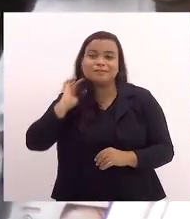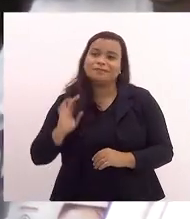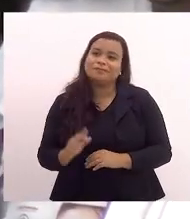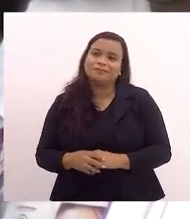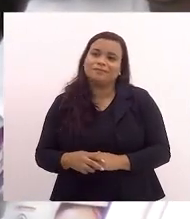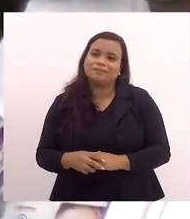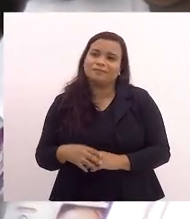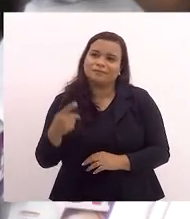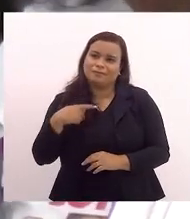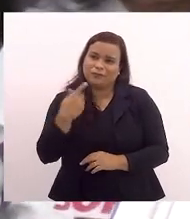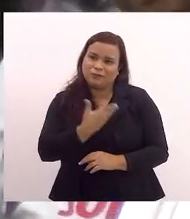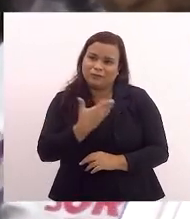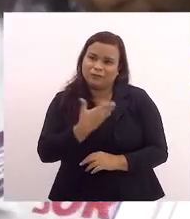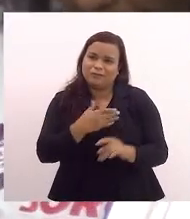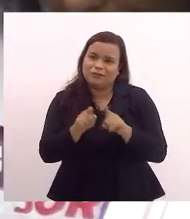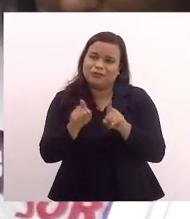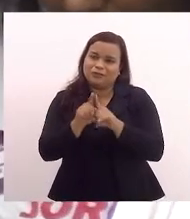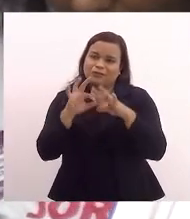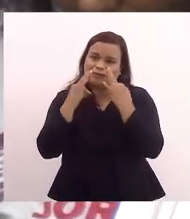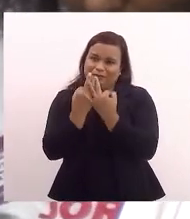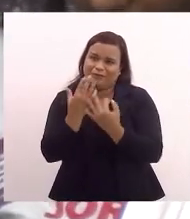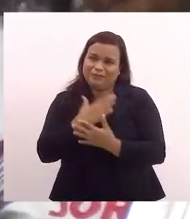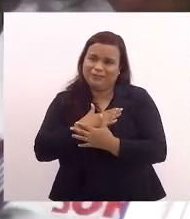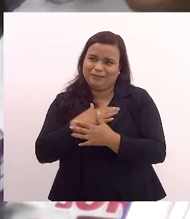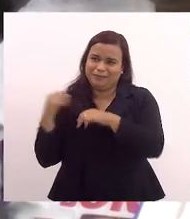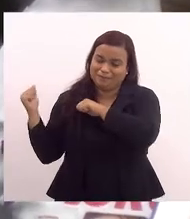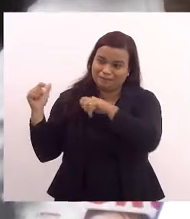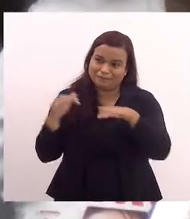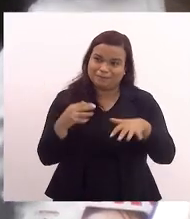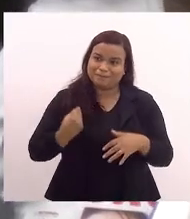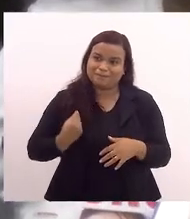aos meus amigos e familiares por terem vindo.